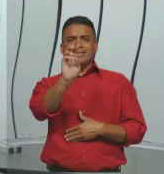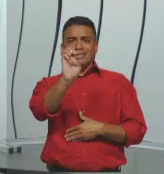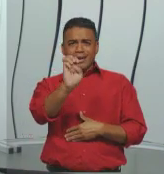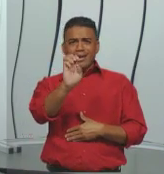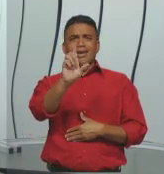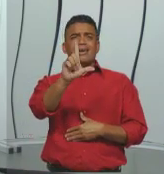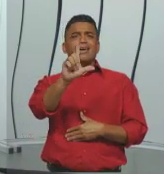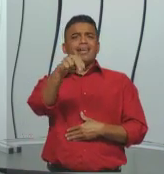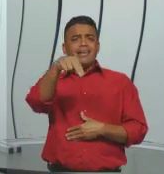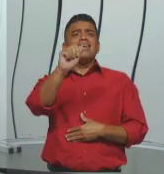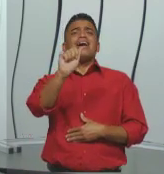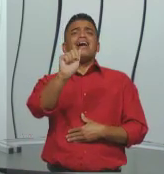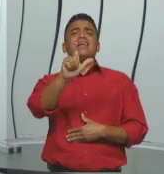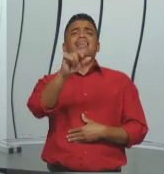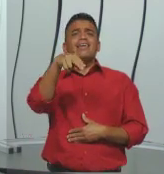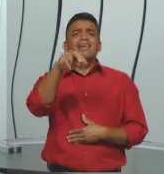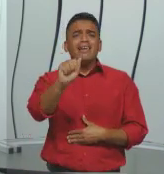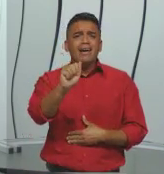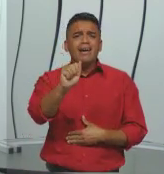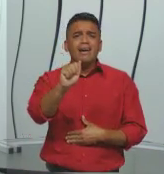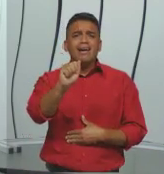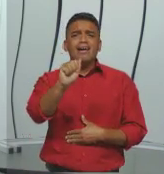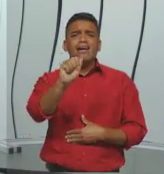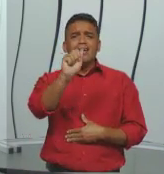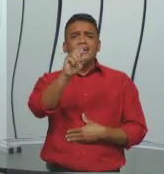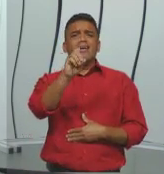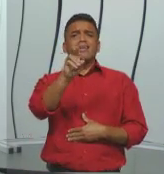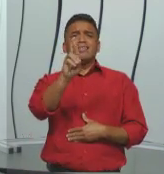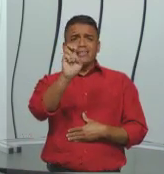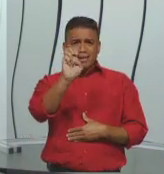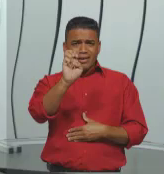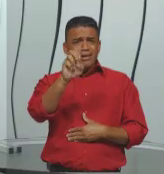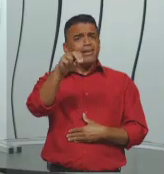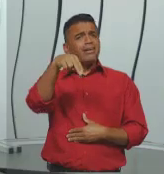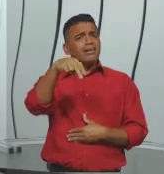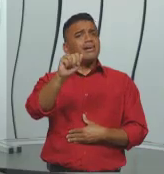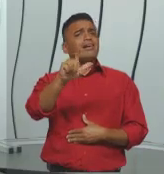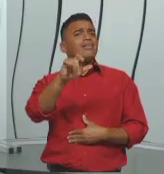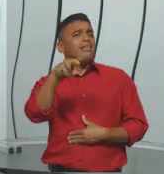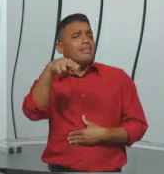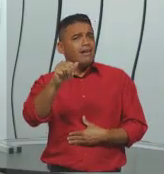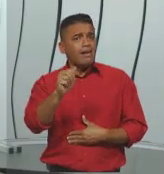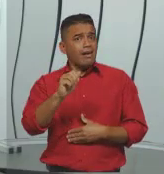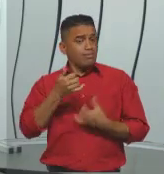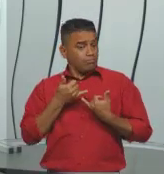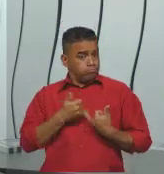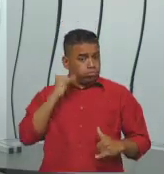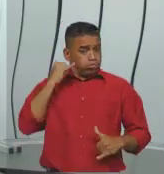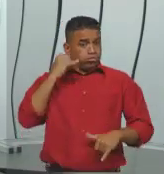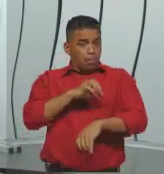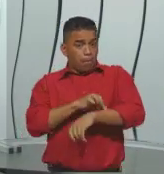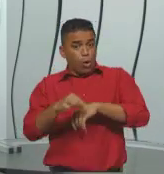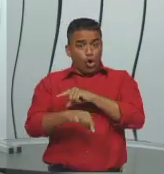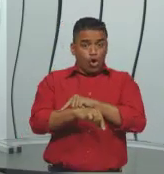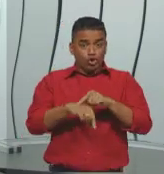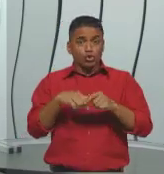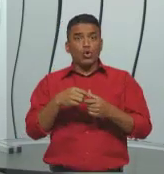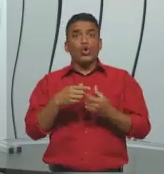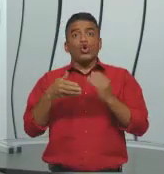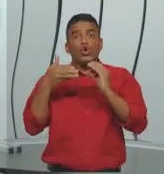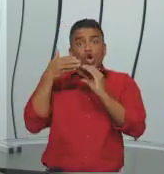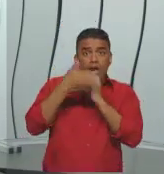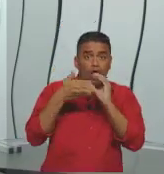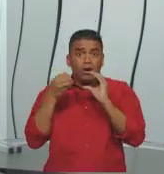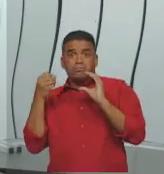essa vasoconstrição, concentrou sangue nos seus músculos para dar energia para os músculos e mais, aumentou o nível de